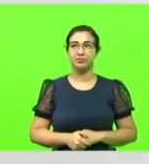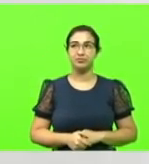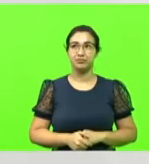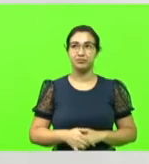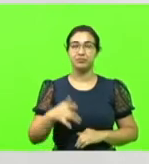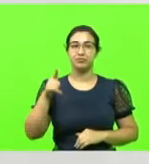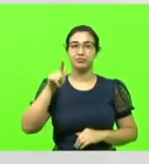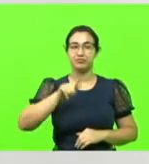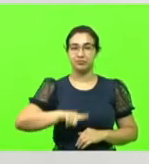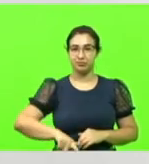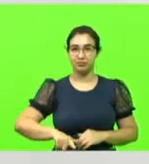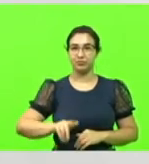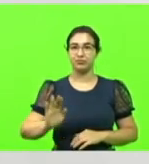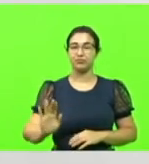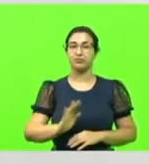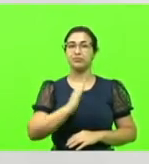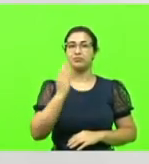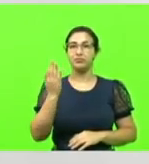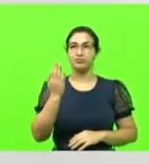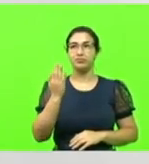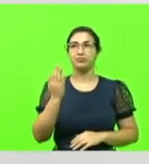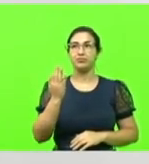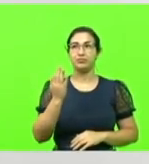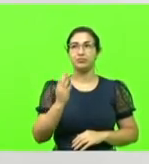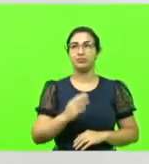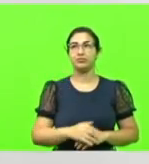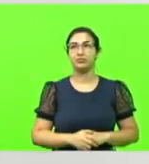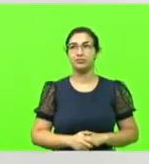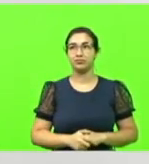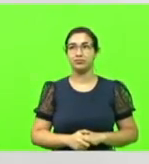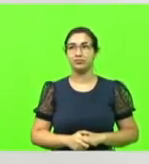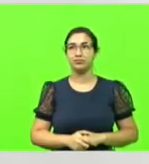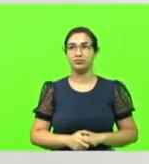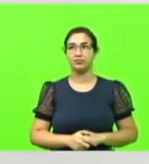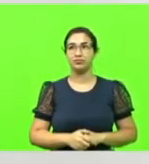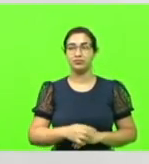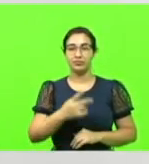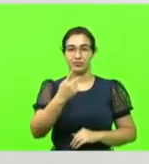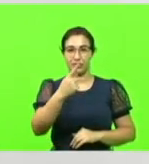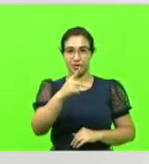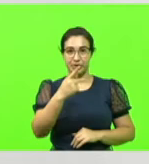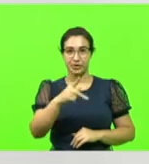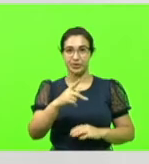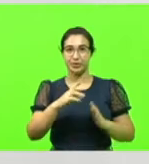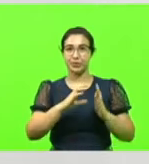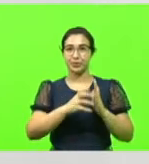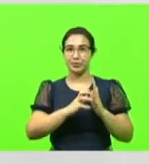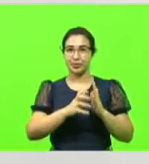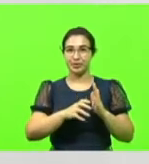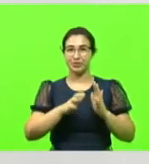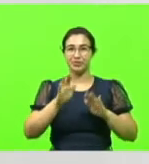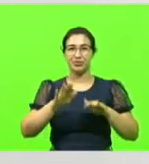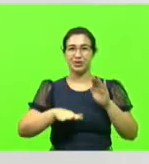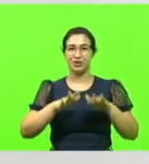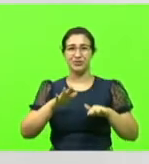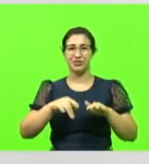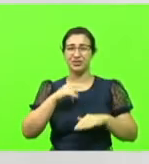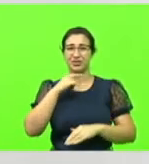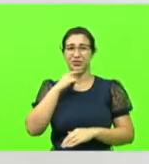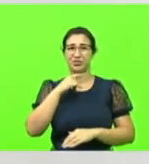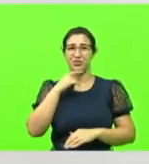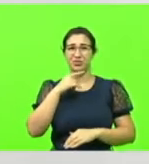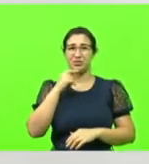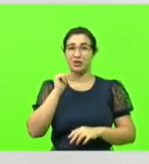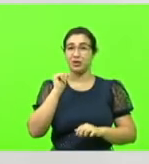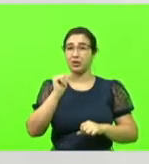deputado Adrianinho, o partido de Vossa Excelência, quando não consegue fazer alguma coisa de